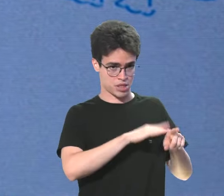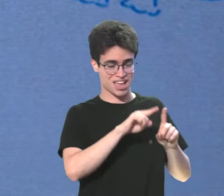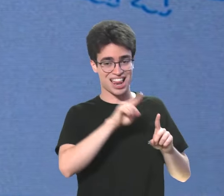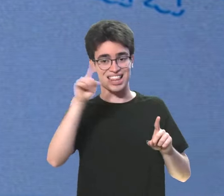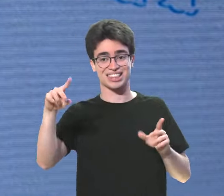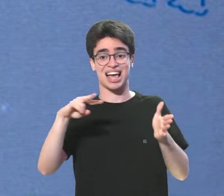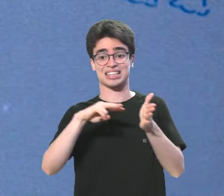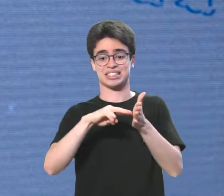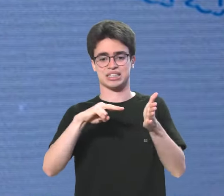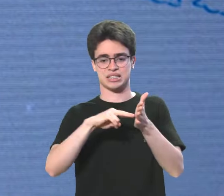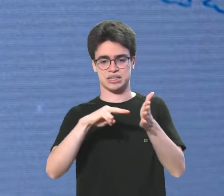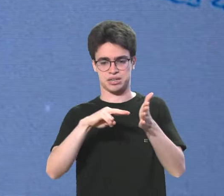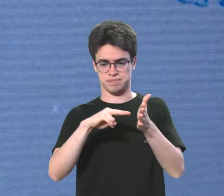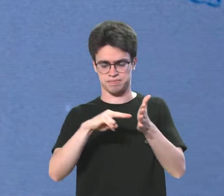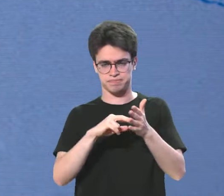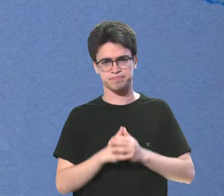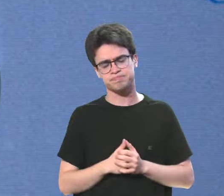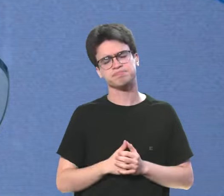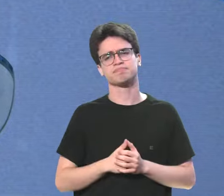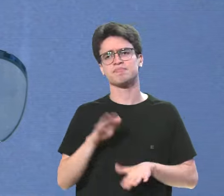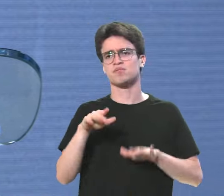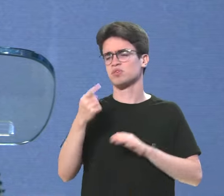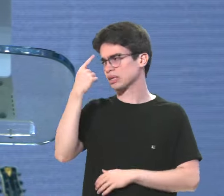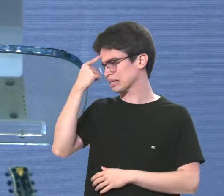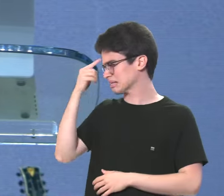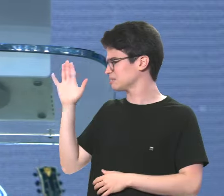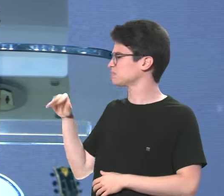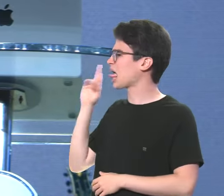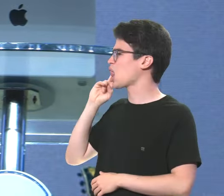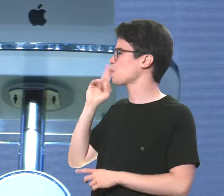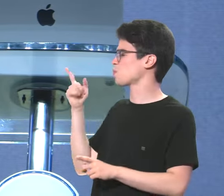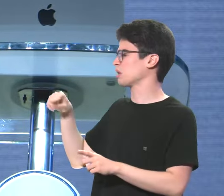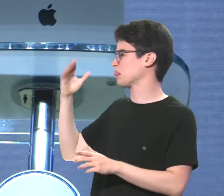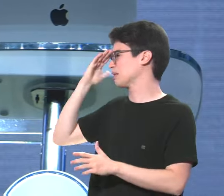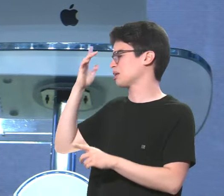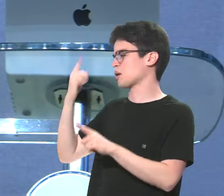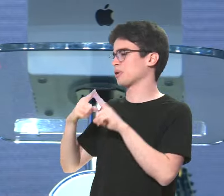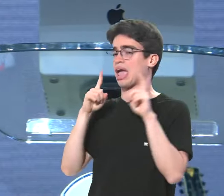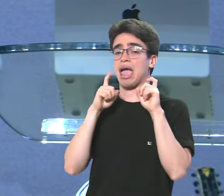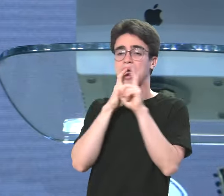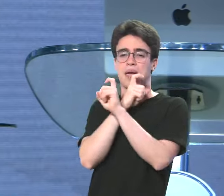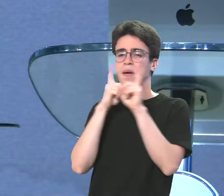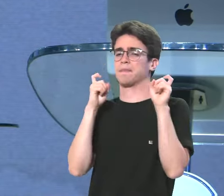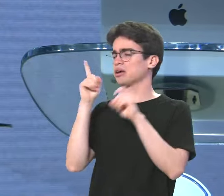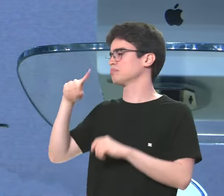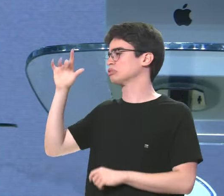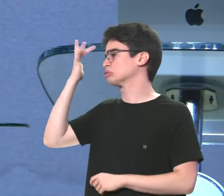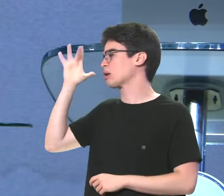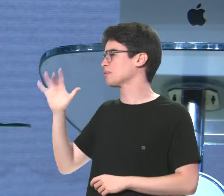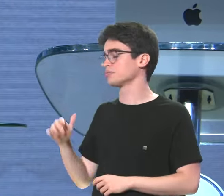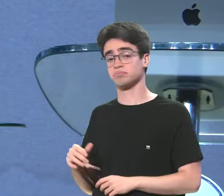damasco e você pode pensar não Salomão eles não entenderam porque eles não sabiam falar hebraico muito